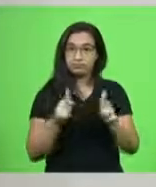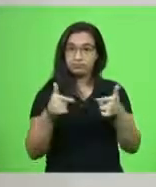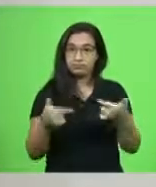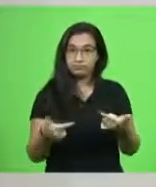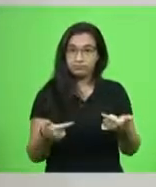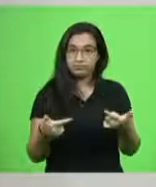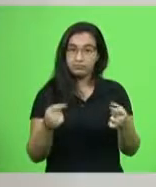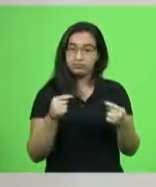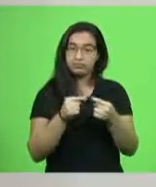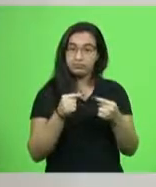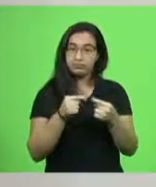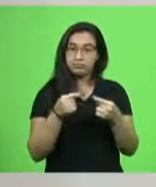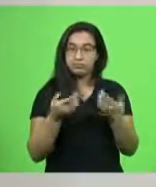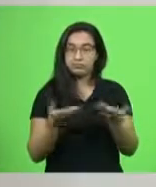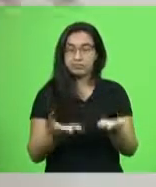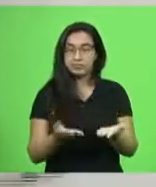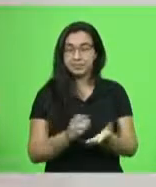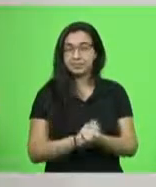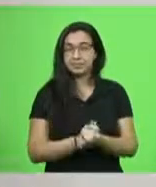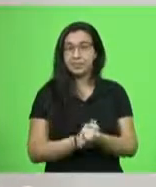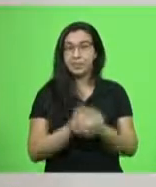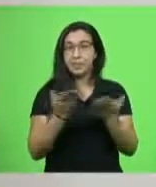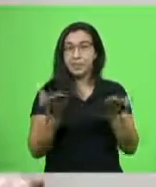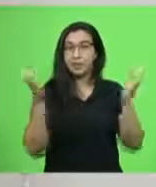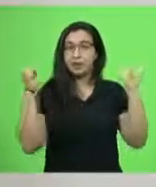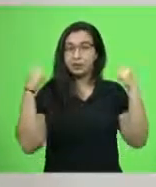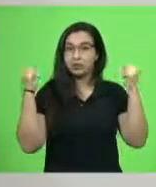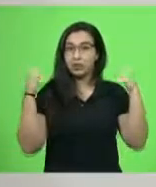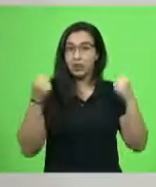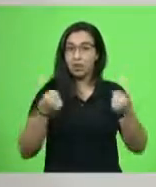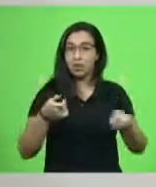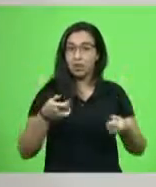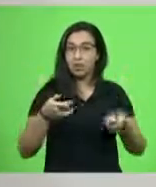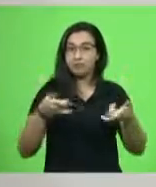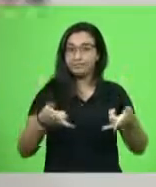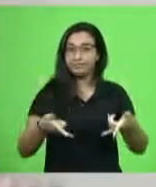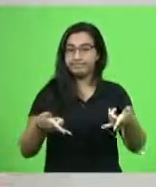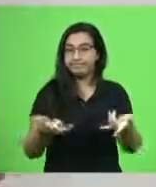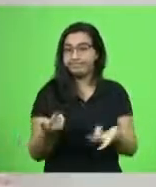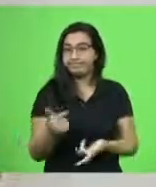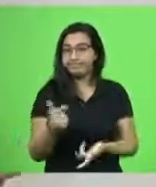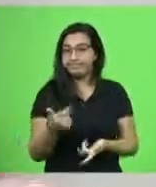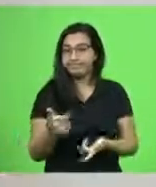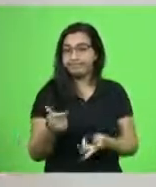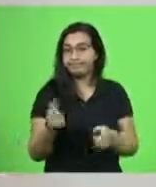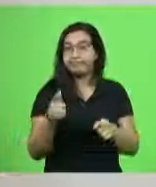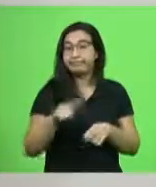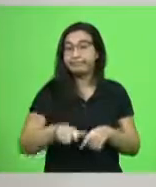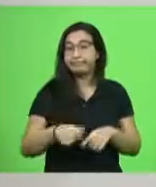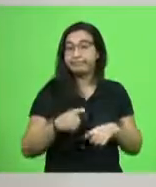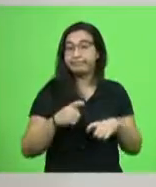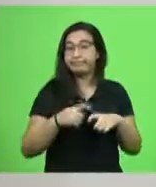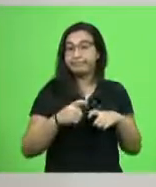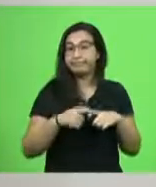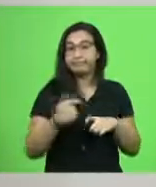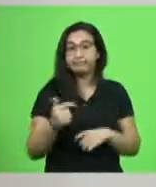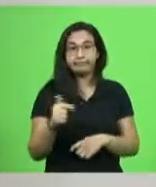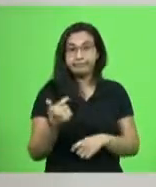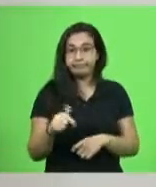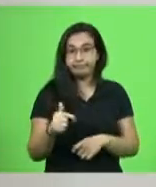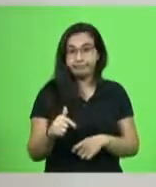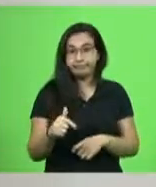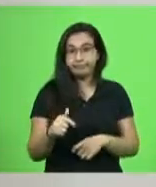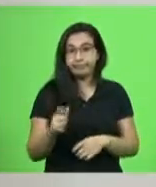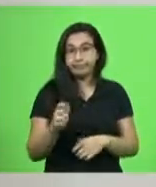que não temos leito em Chapecó, nós precisamos buscar onde tem. Não tem profissionais, tem que buscar onde tem. E tem que ter recurso para pagar